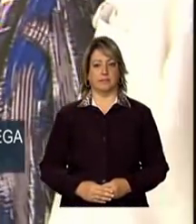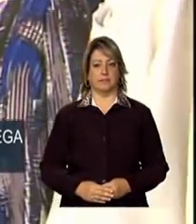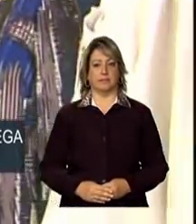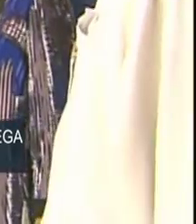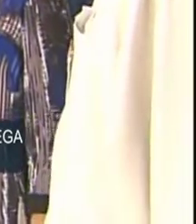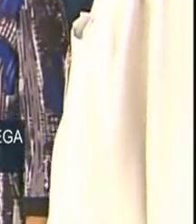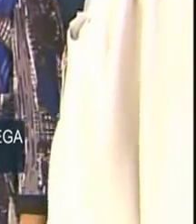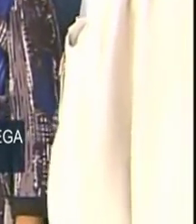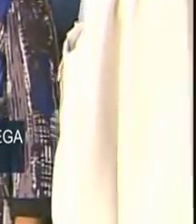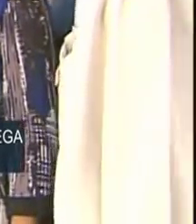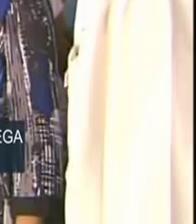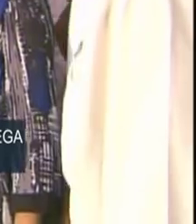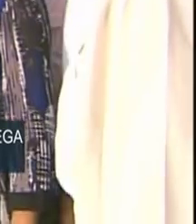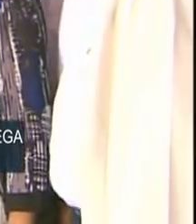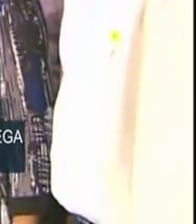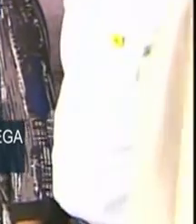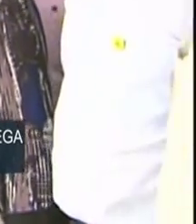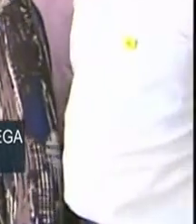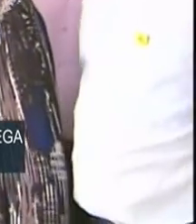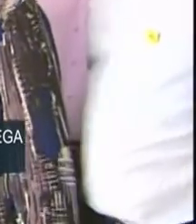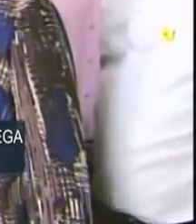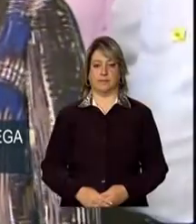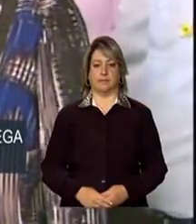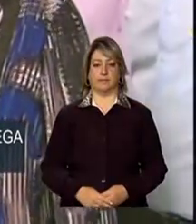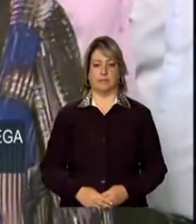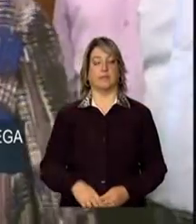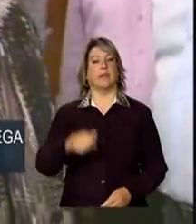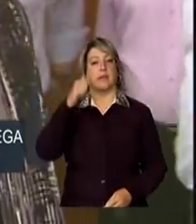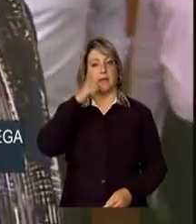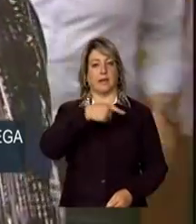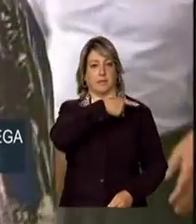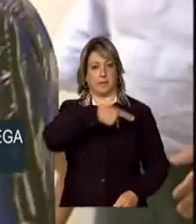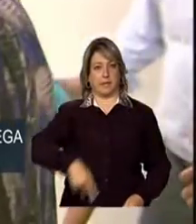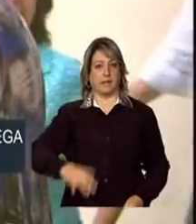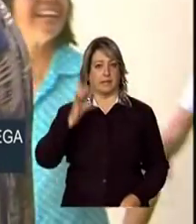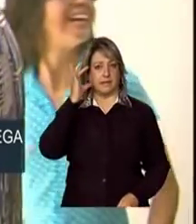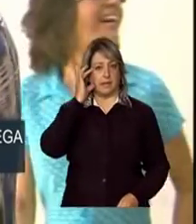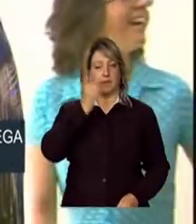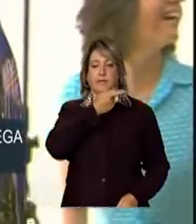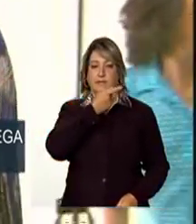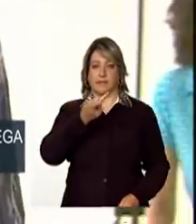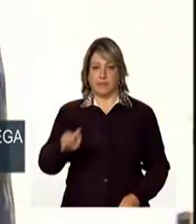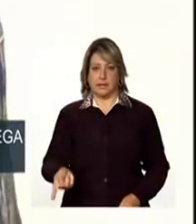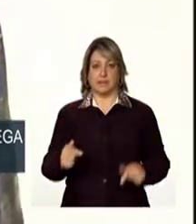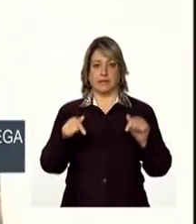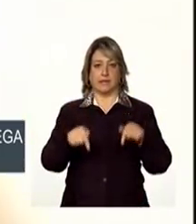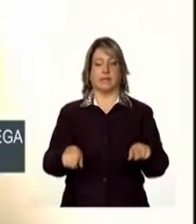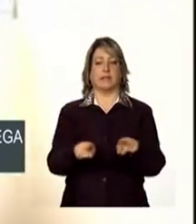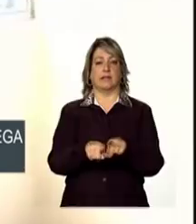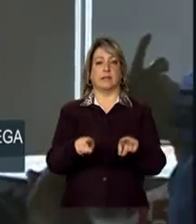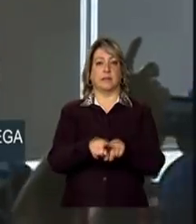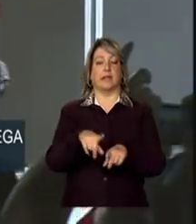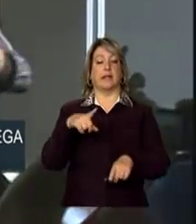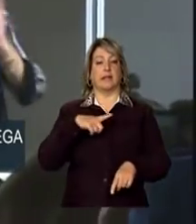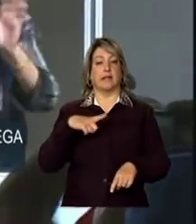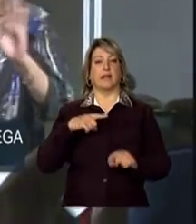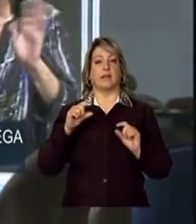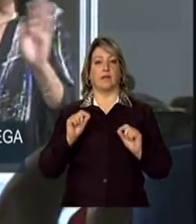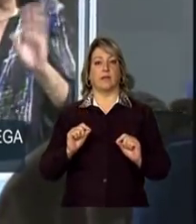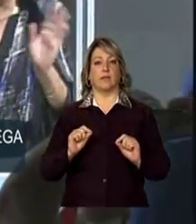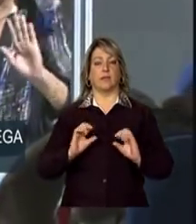A visita da presidenta Dilma Rousseff à Teresina também contou com a entrega, agora há pouco, de retroescavadeiras